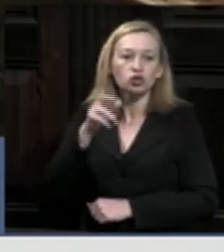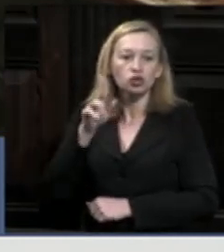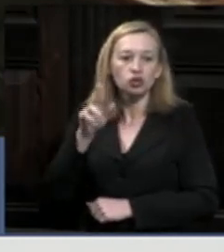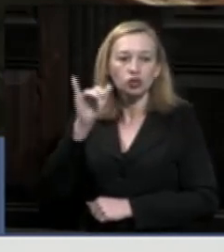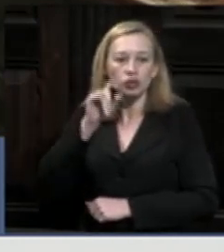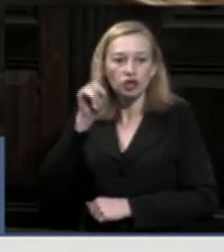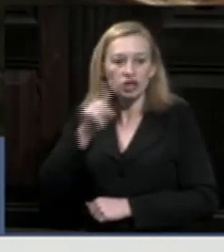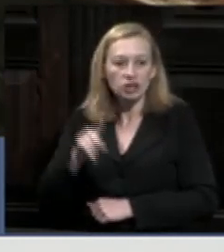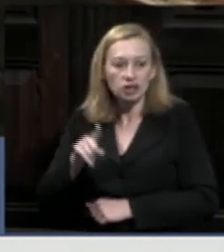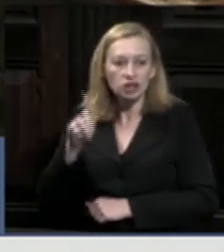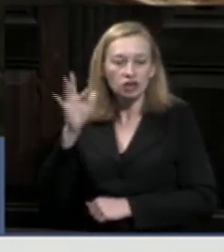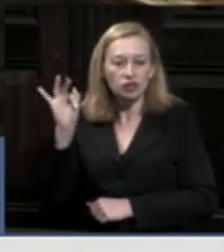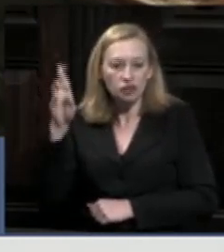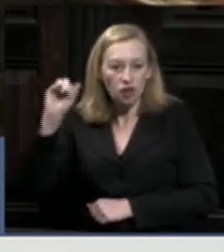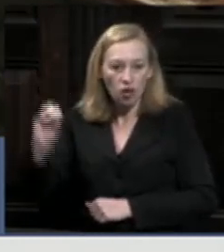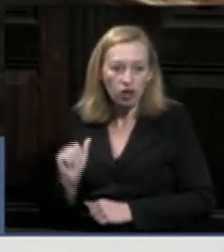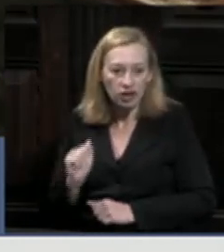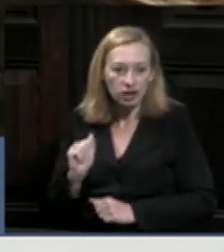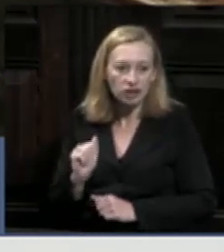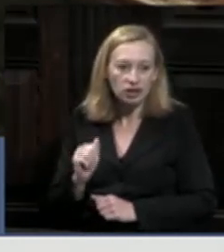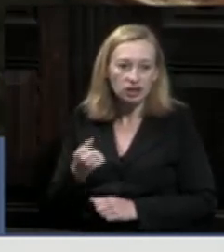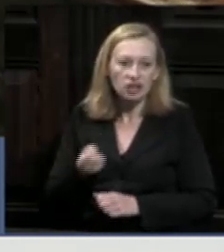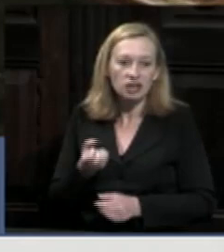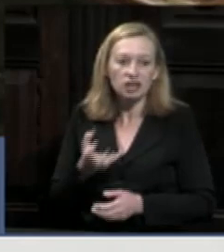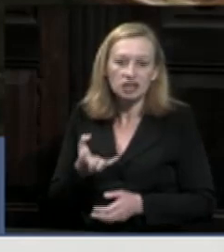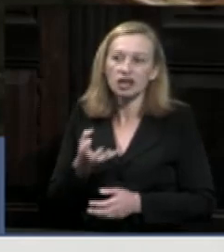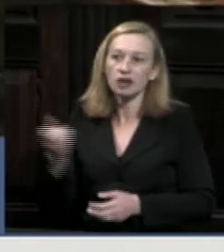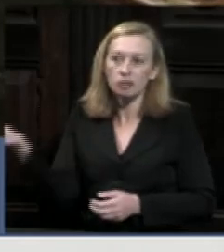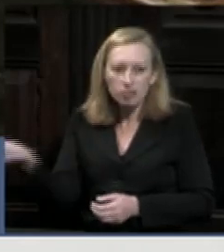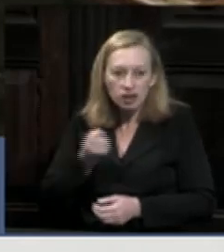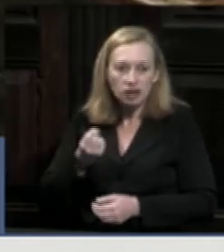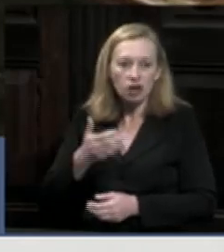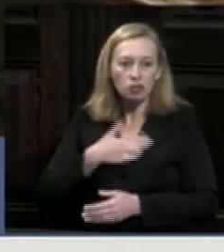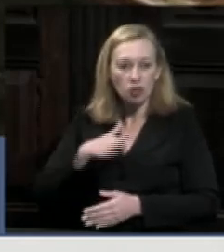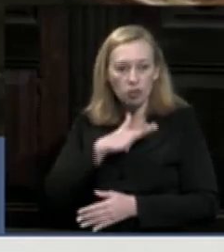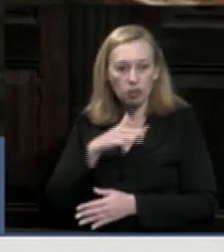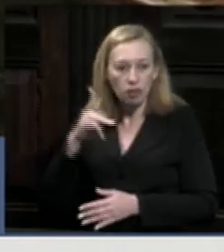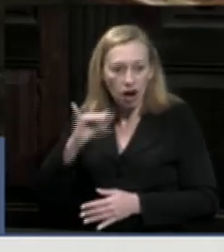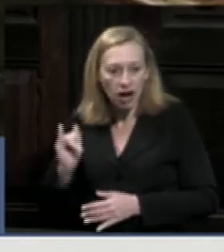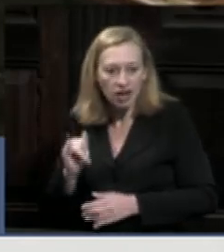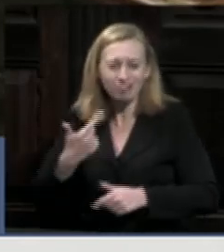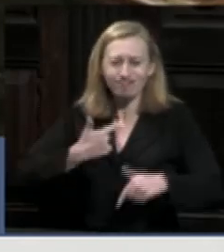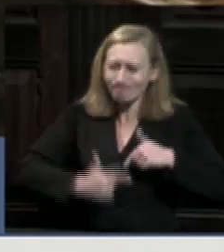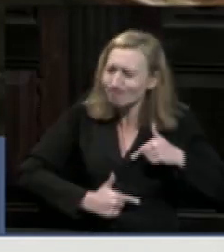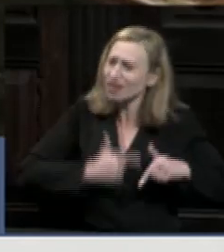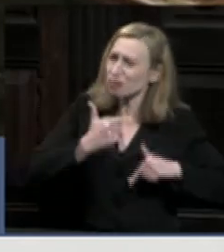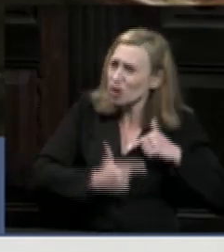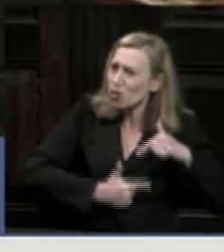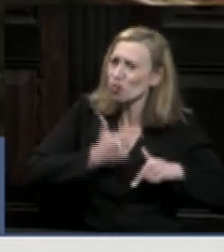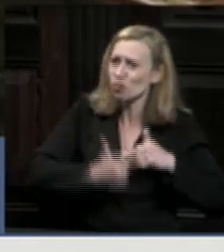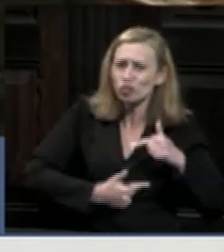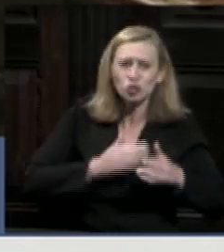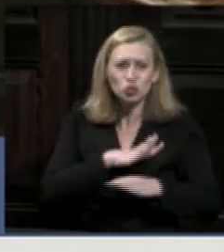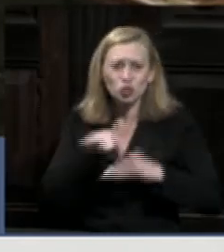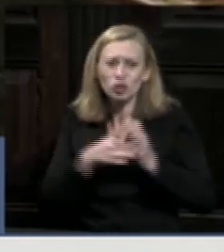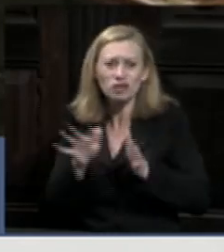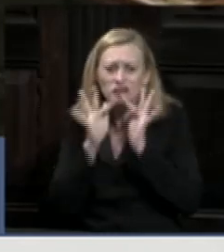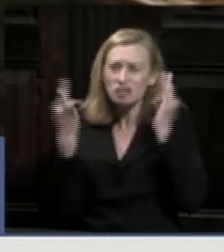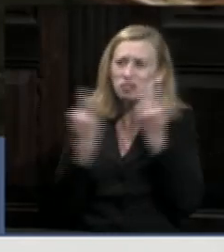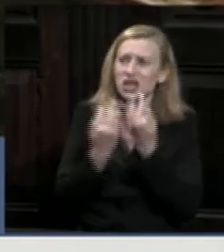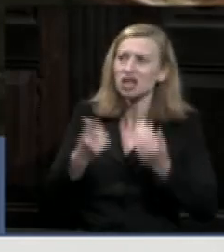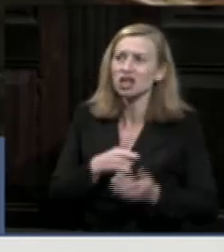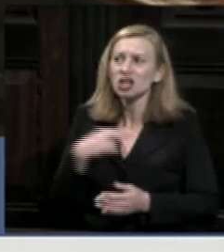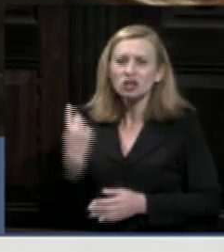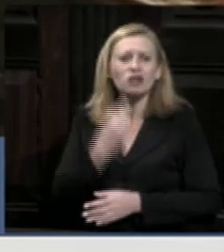atentado contra a vida dele um atentado contra a democracia abalou muito toda a família a gente